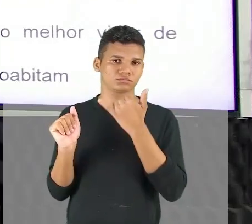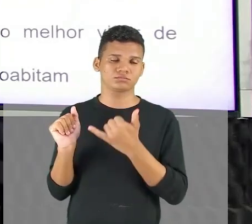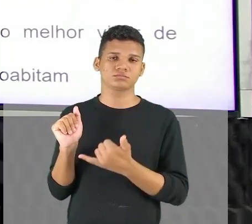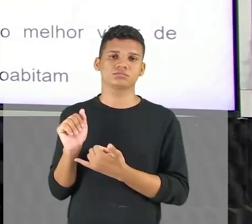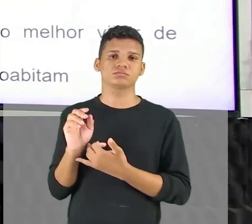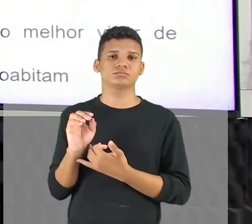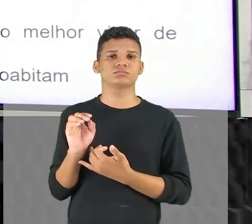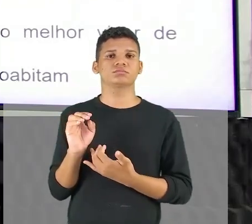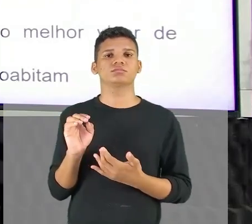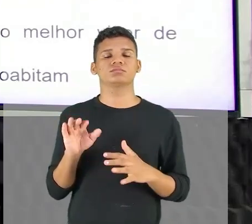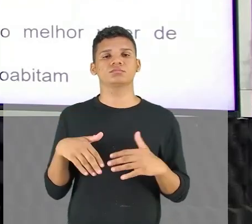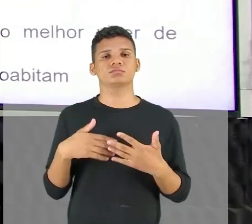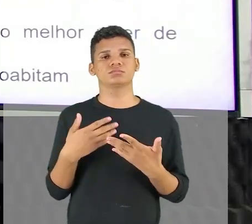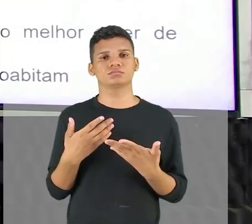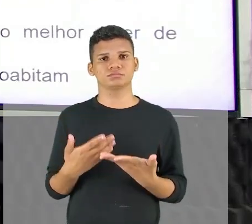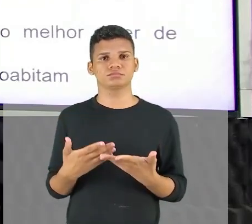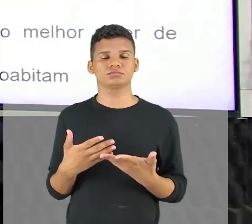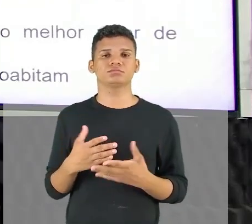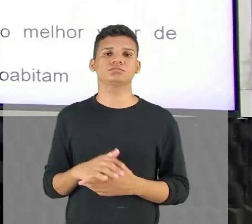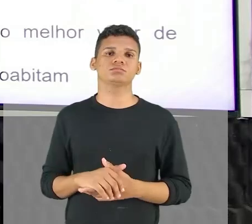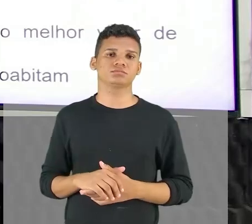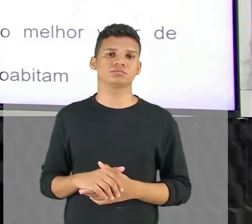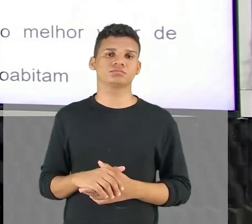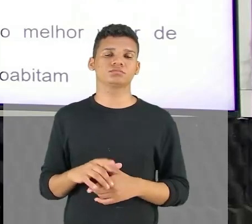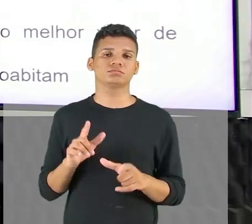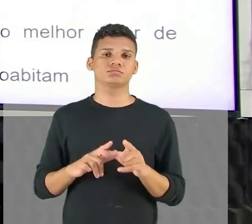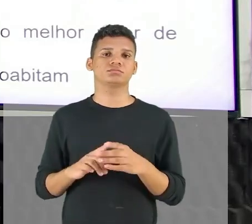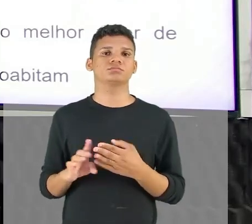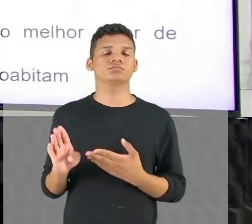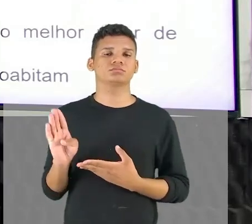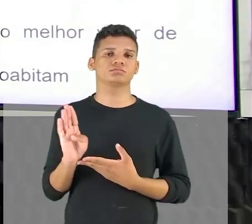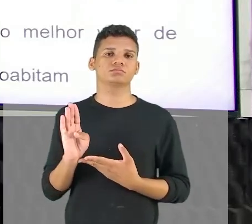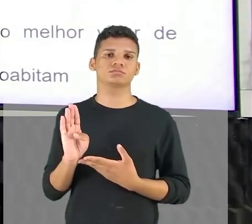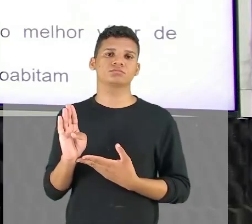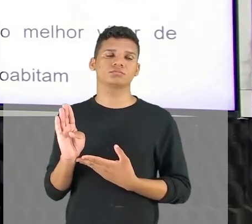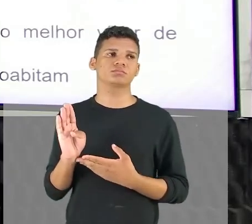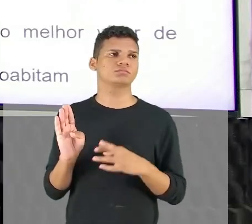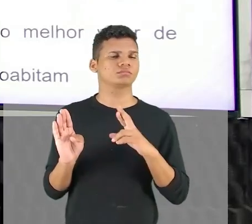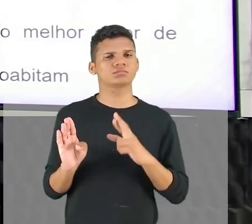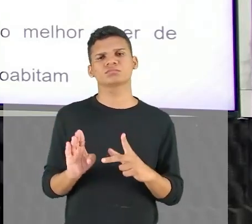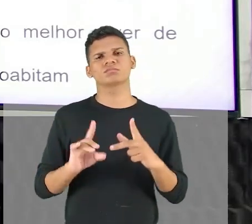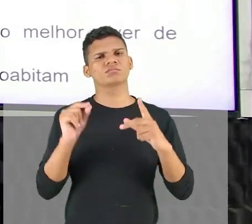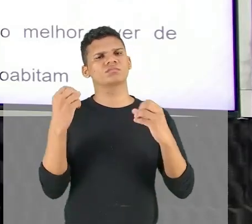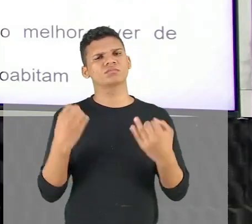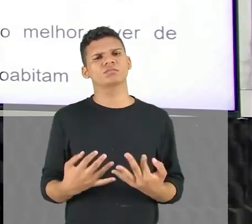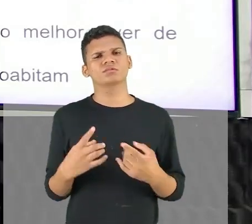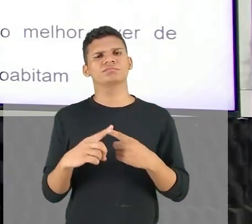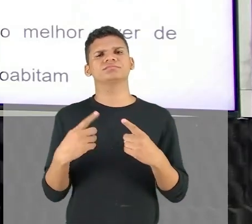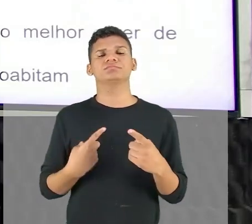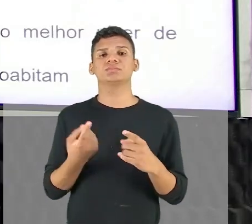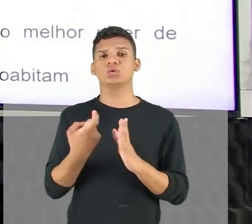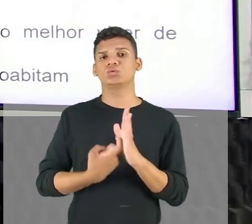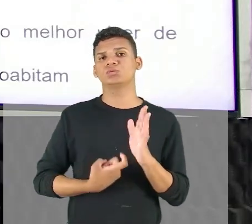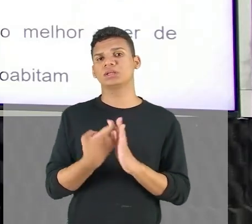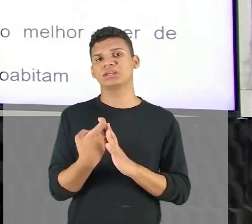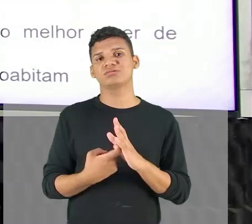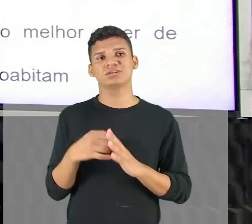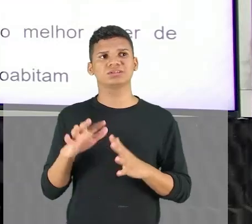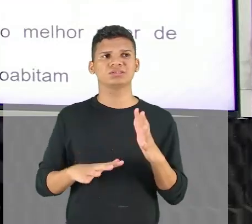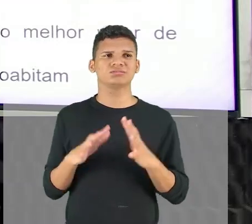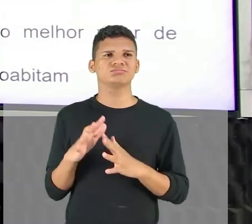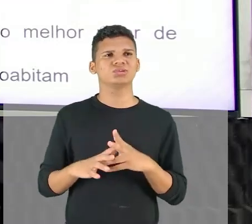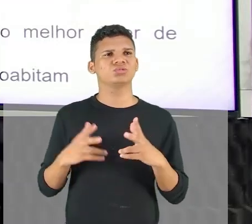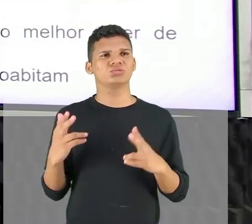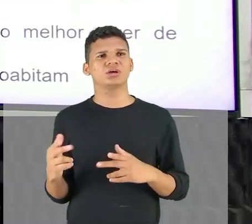O mundo masculino é provedor da sociedade por ser racional, ele não está, né, não é isso que faz com que os textos converjam entre si, né?